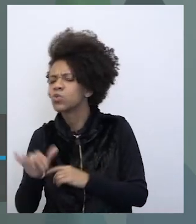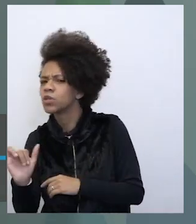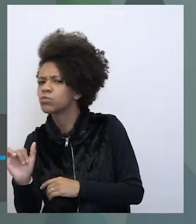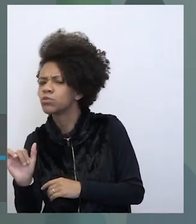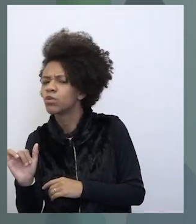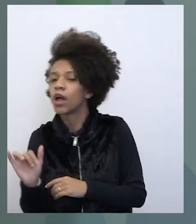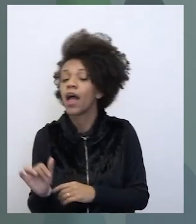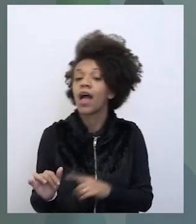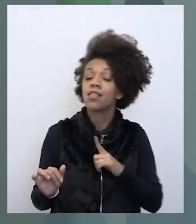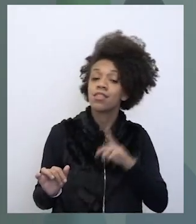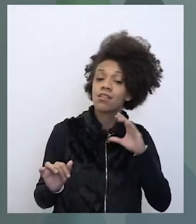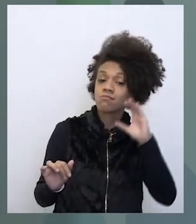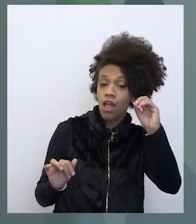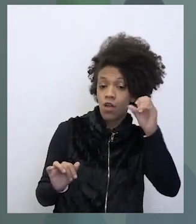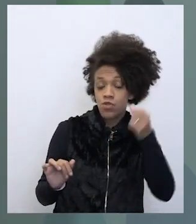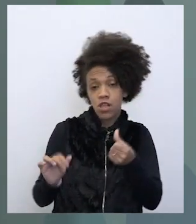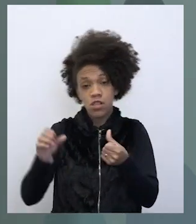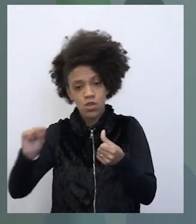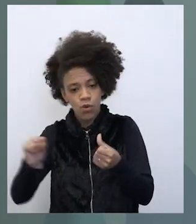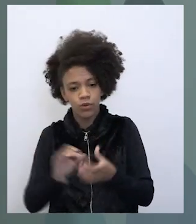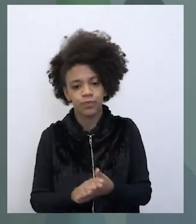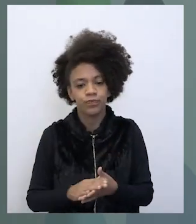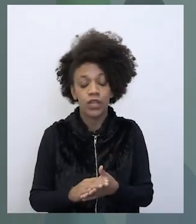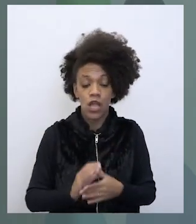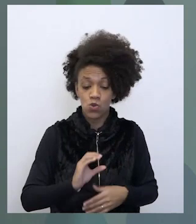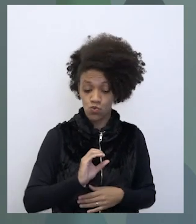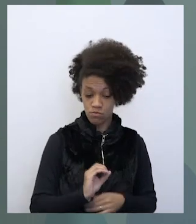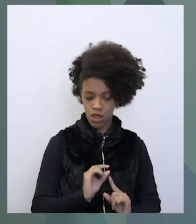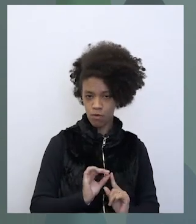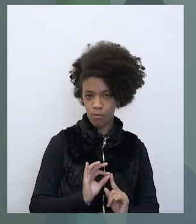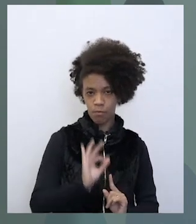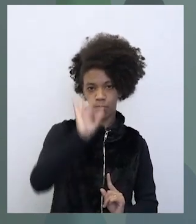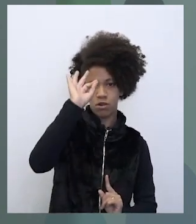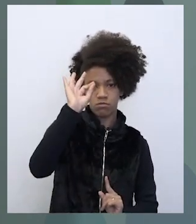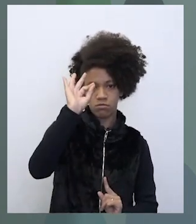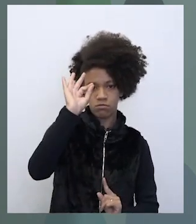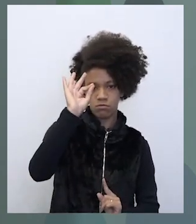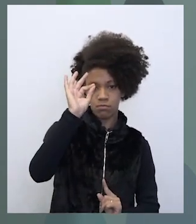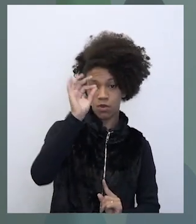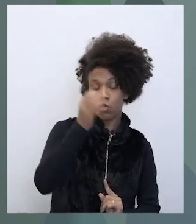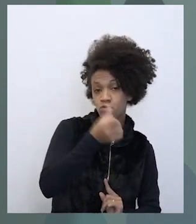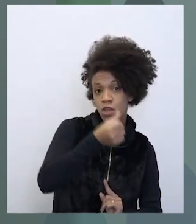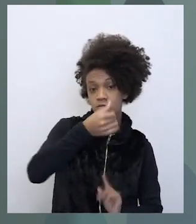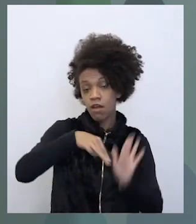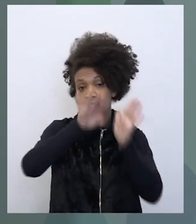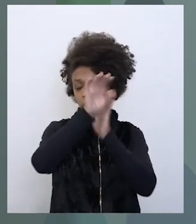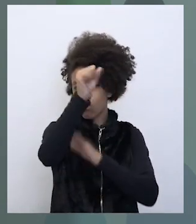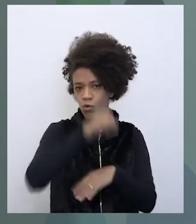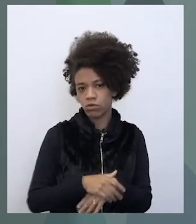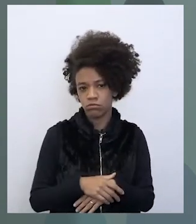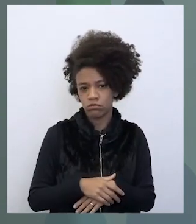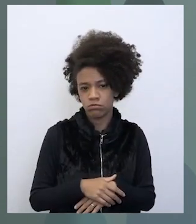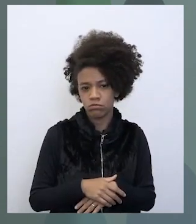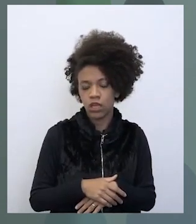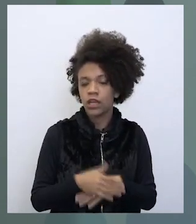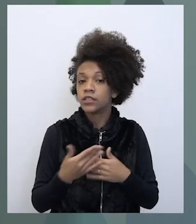0, 6 e 8, que são números positivos. Então, eu tive que fazer do 0 para cima, pegando o 6 e o 8. Sim? Então, eu peguei o primeiro e o